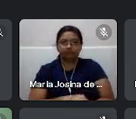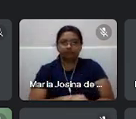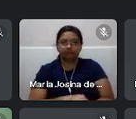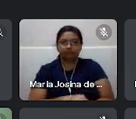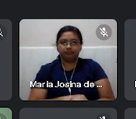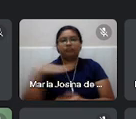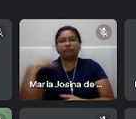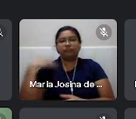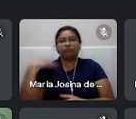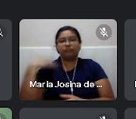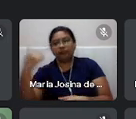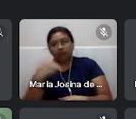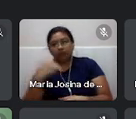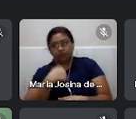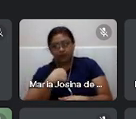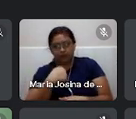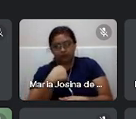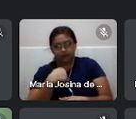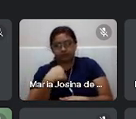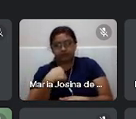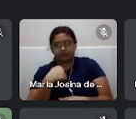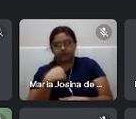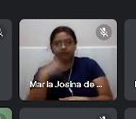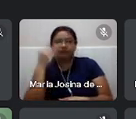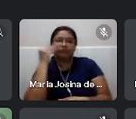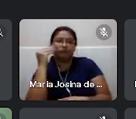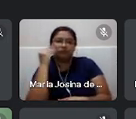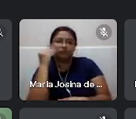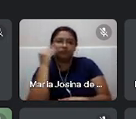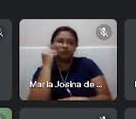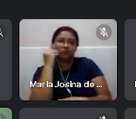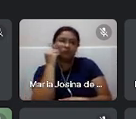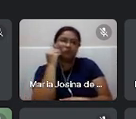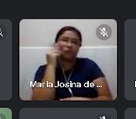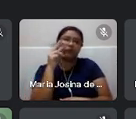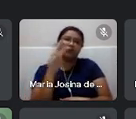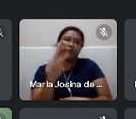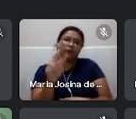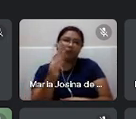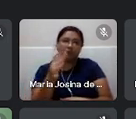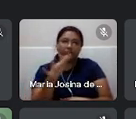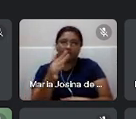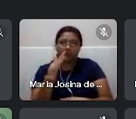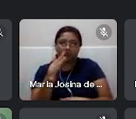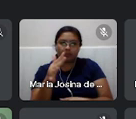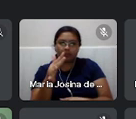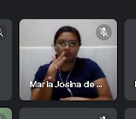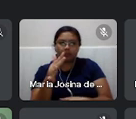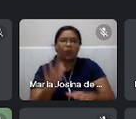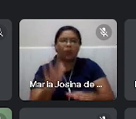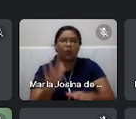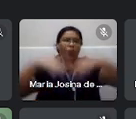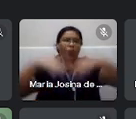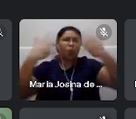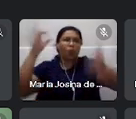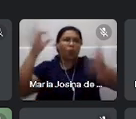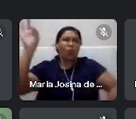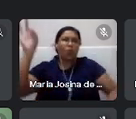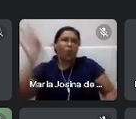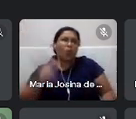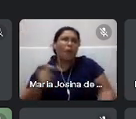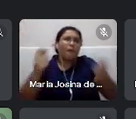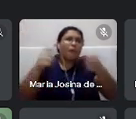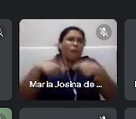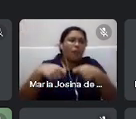eu vou tentar estimar, né, qual a possibilidade, né, qual a